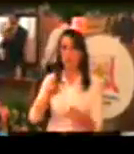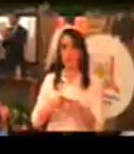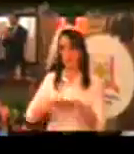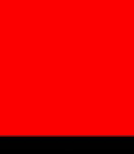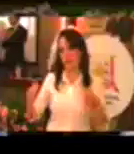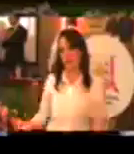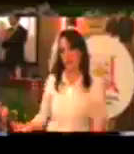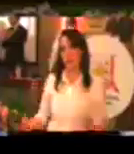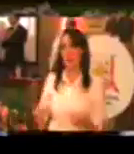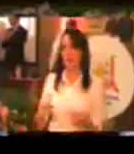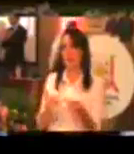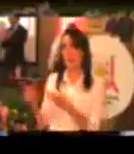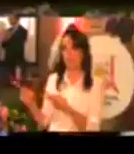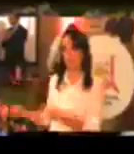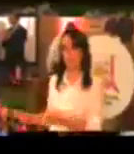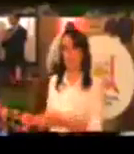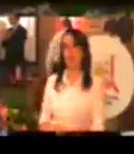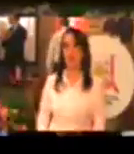também para compor a mesa.